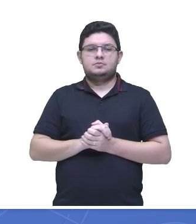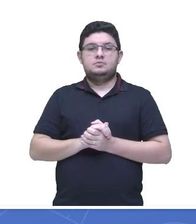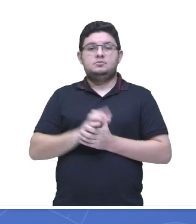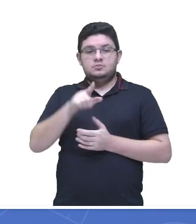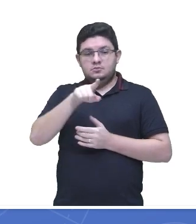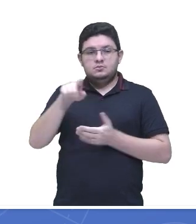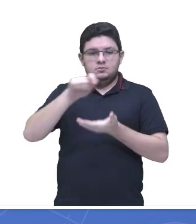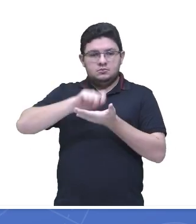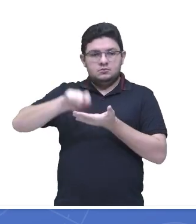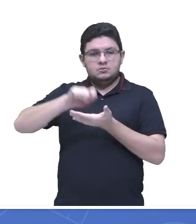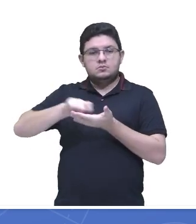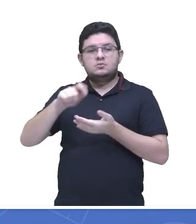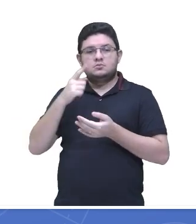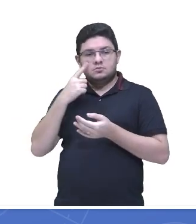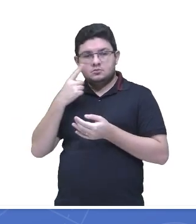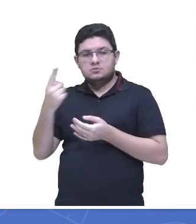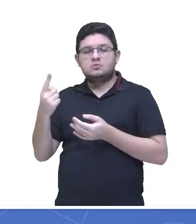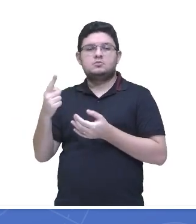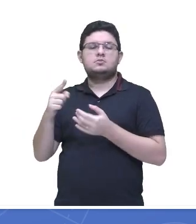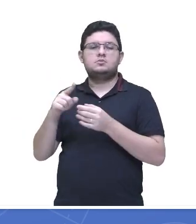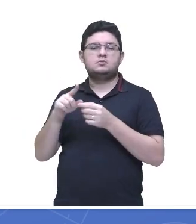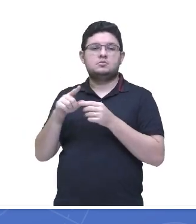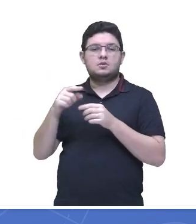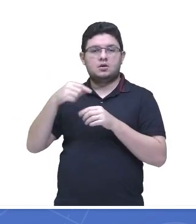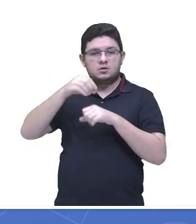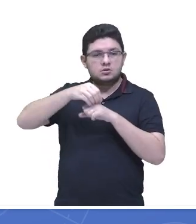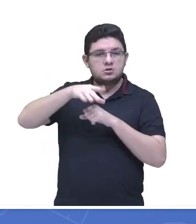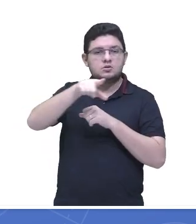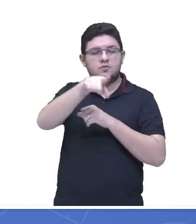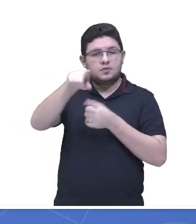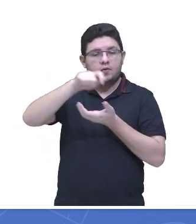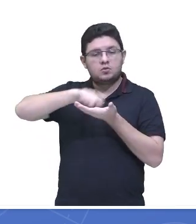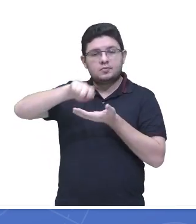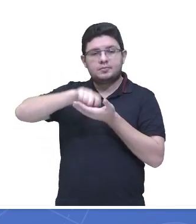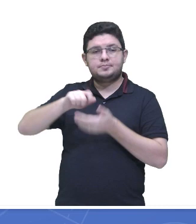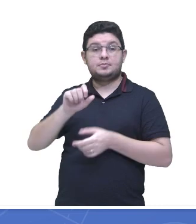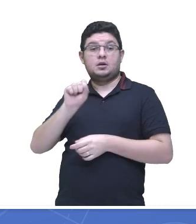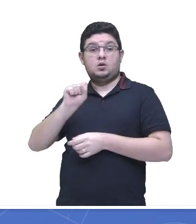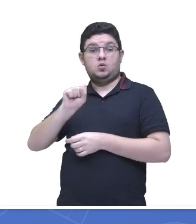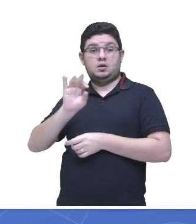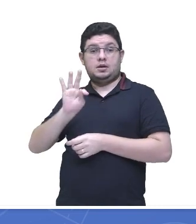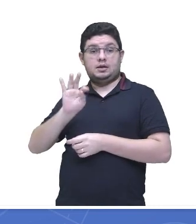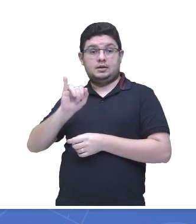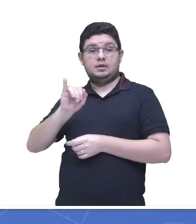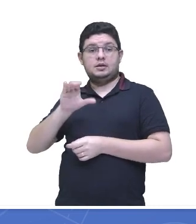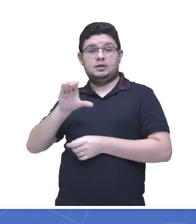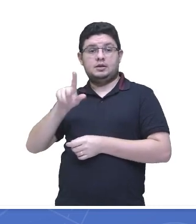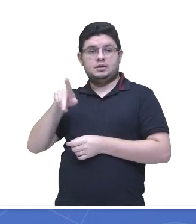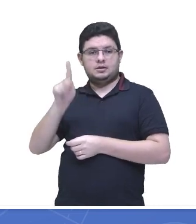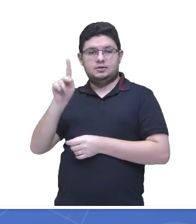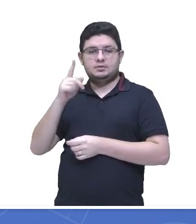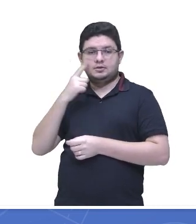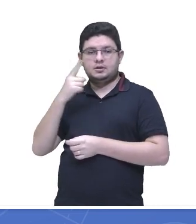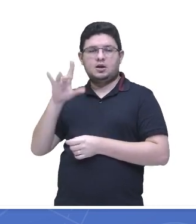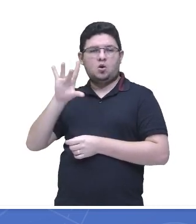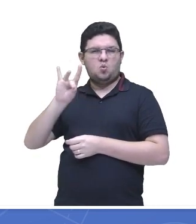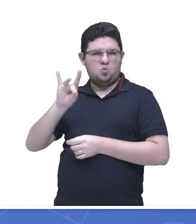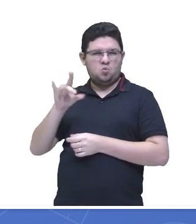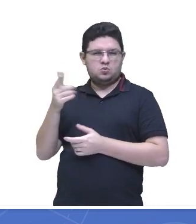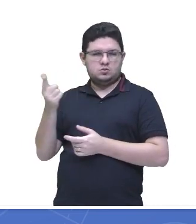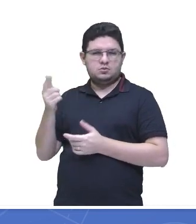aí, coloquem as dicas que eu estou dando para vocês. Stick, stick, stick, ok? É grudar,